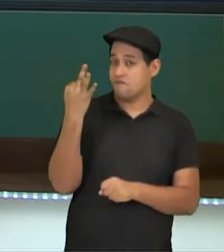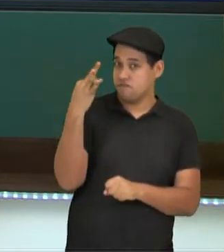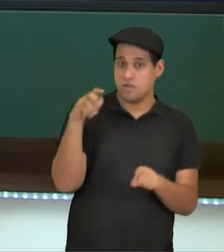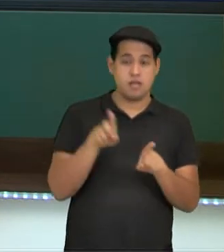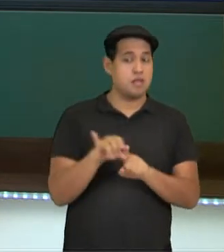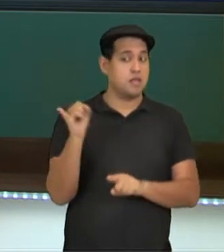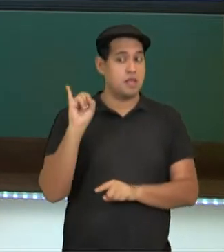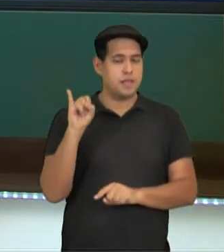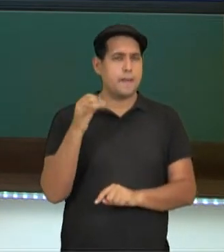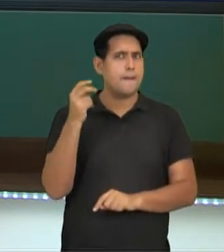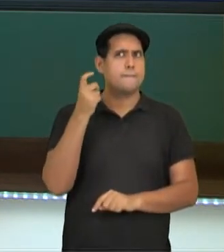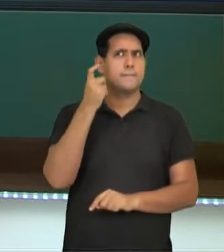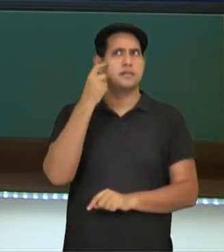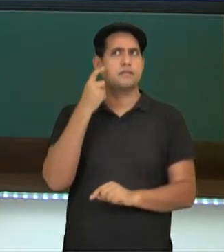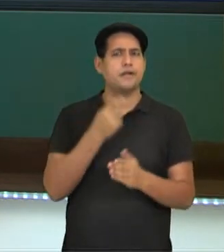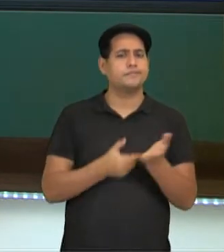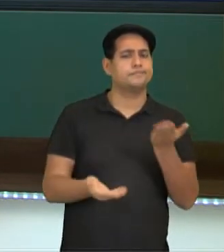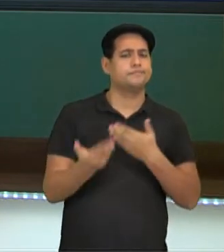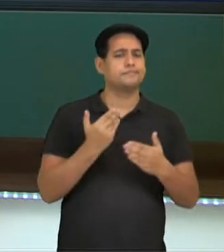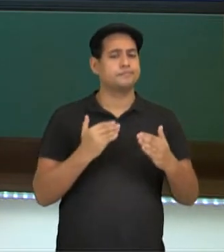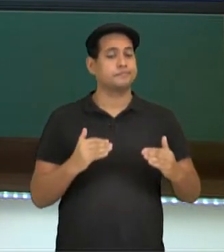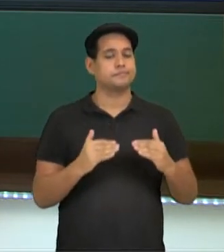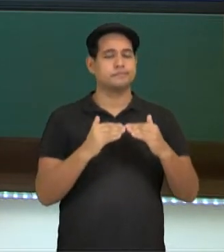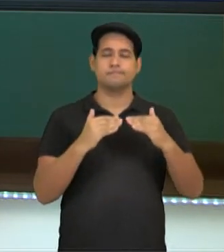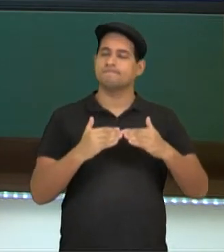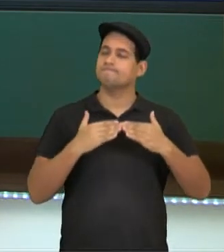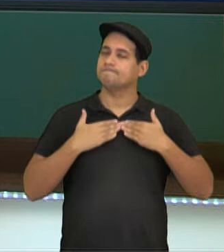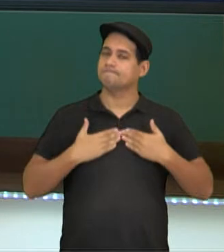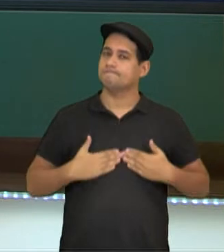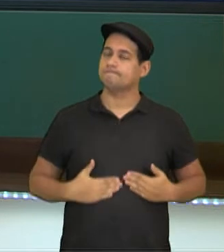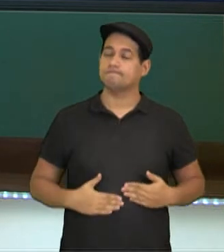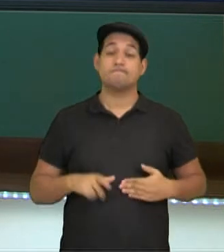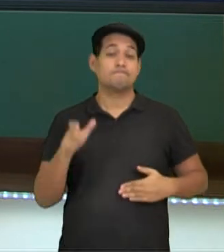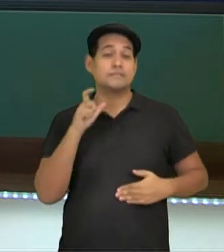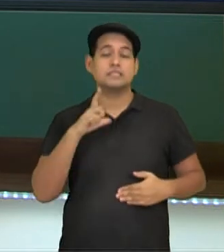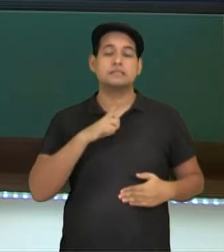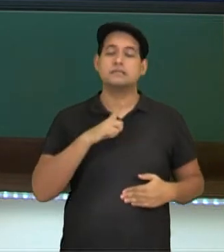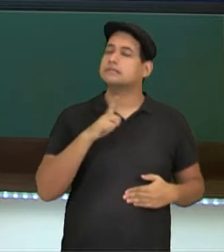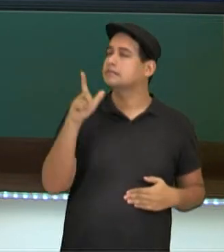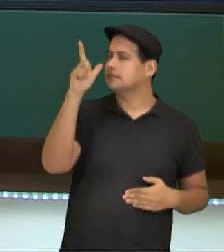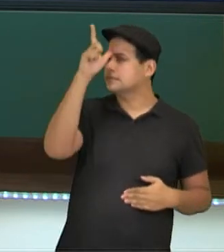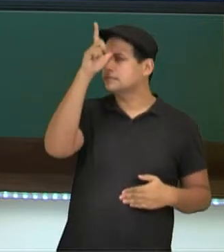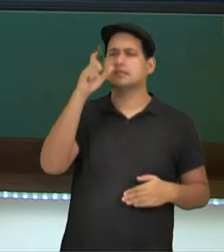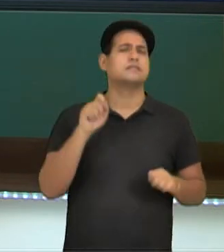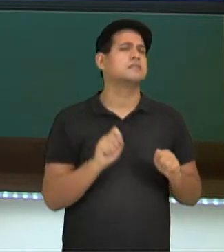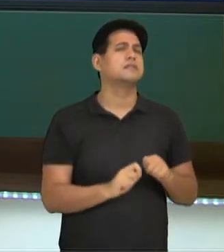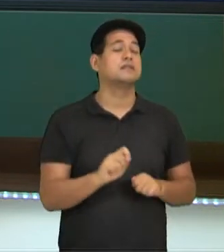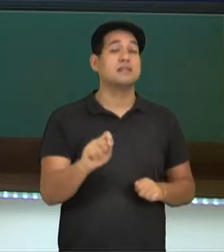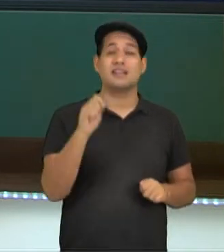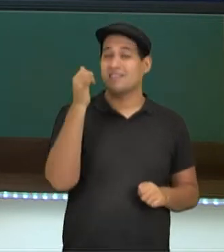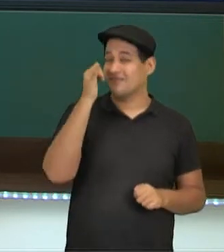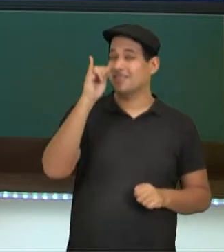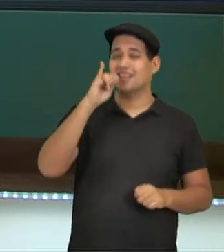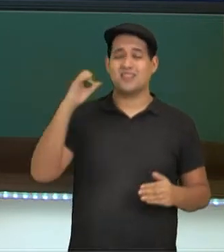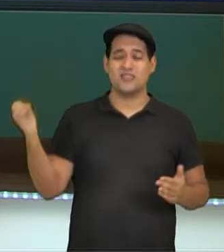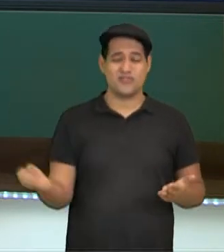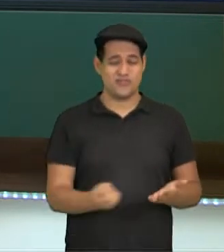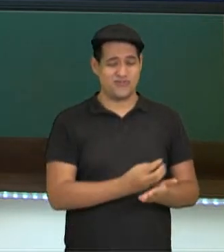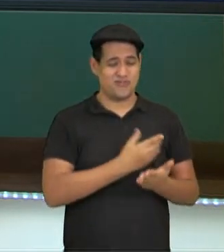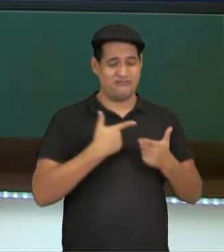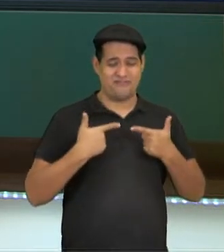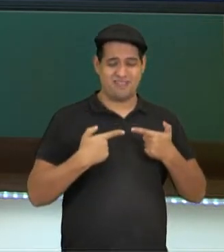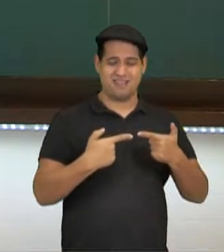arranjar uma solução diplomática para as ambições territoriais da Alemanha, procurando assim evitar uma nova guerra na